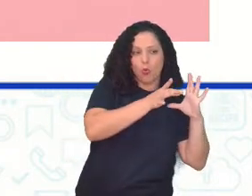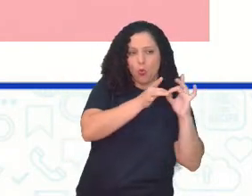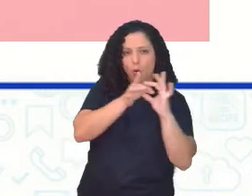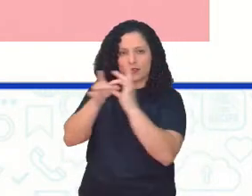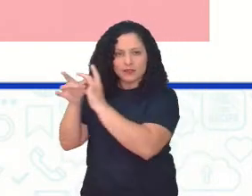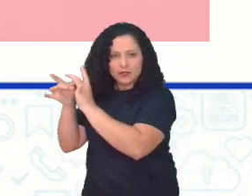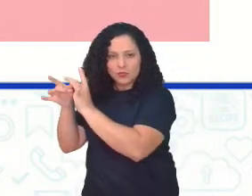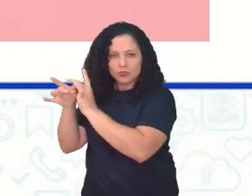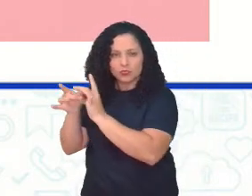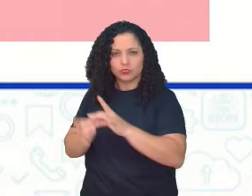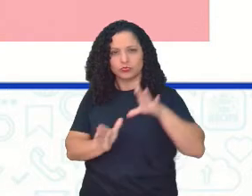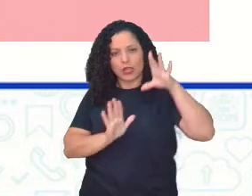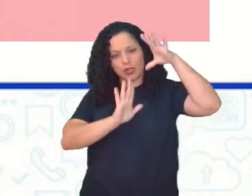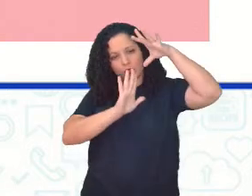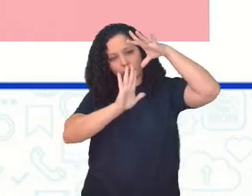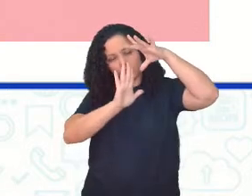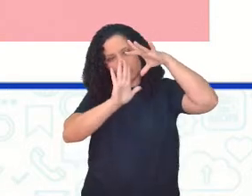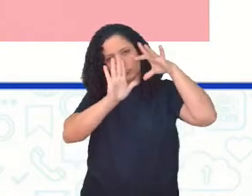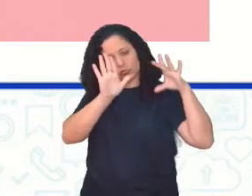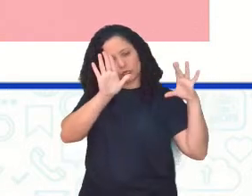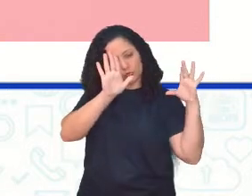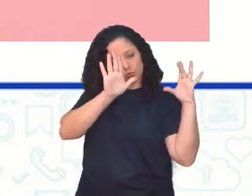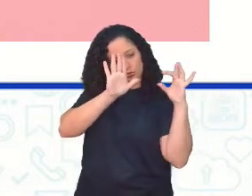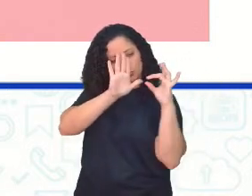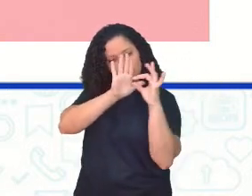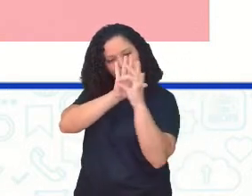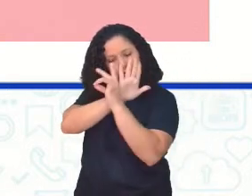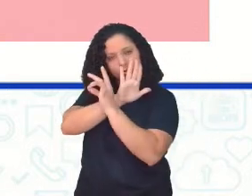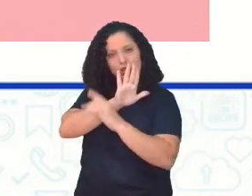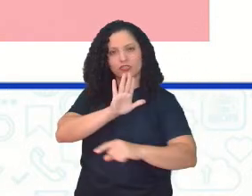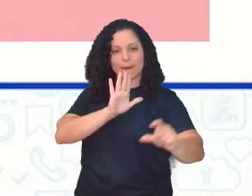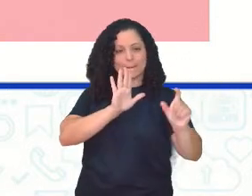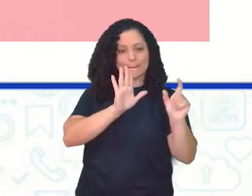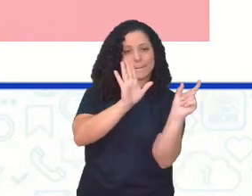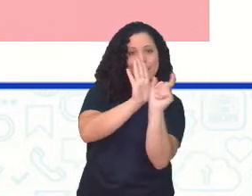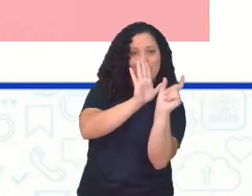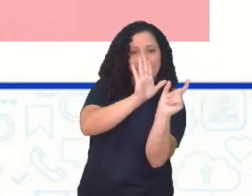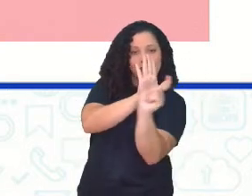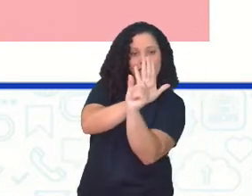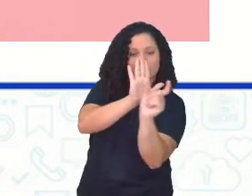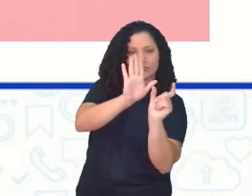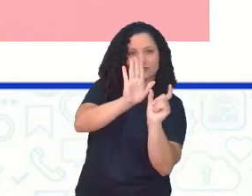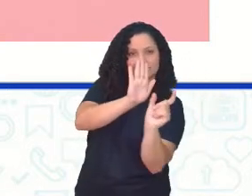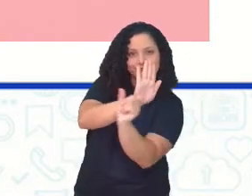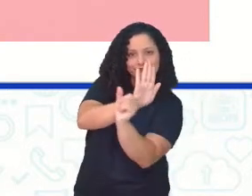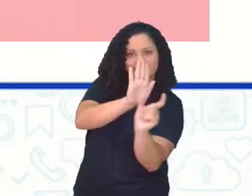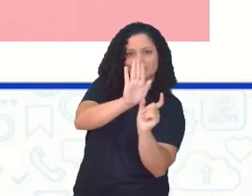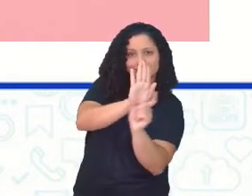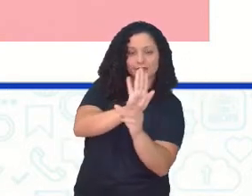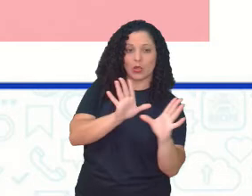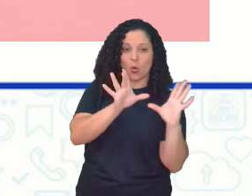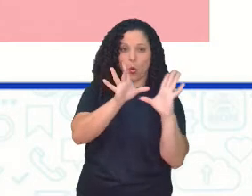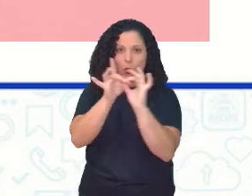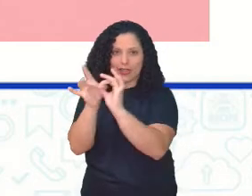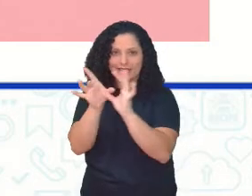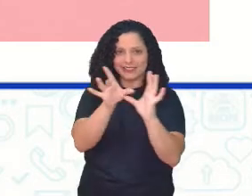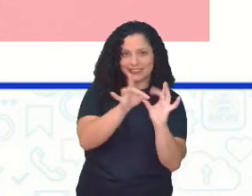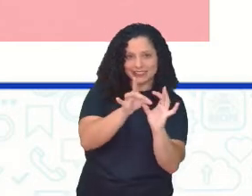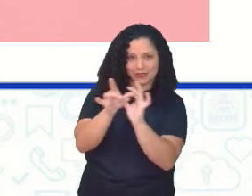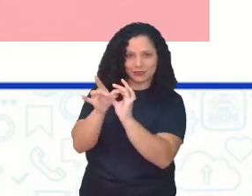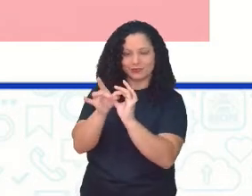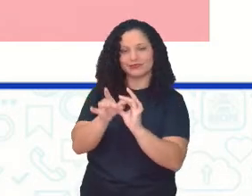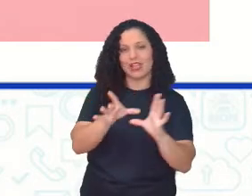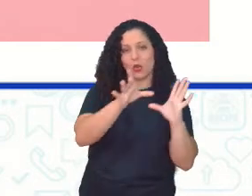trabalha com a Os inserção das palavras, dos os conectivos. conectivos. Estamos bem conectadas, não é,